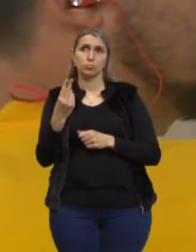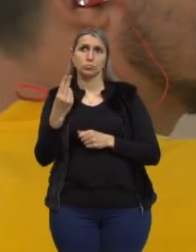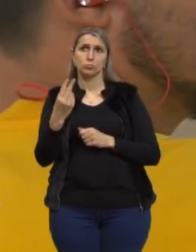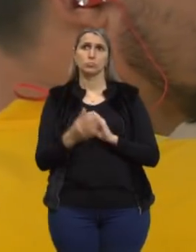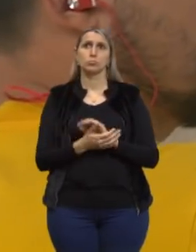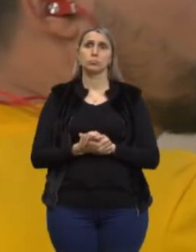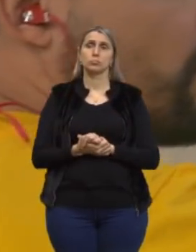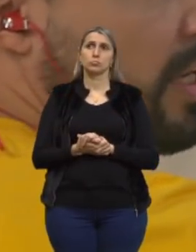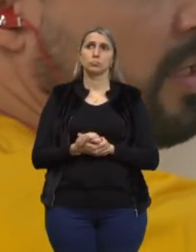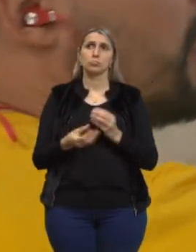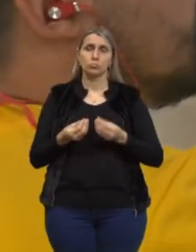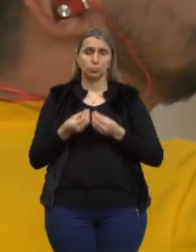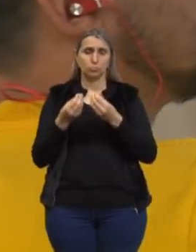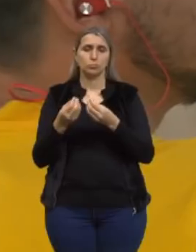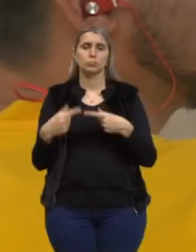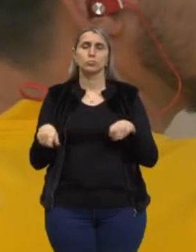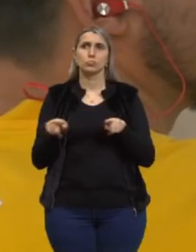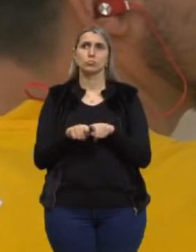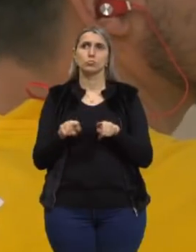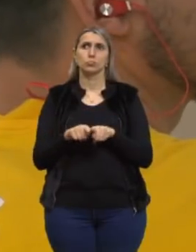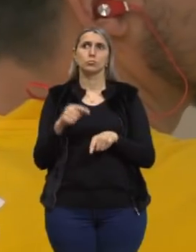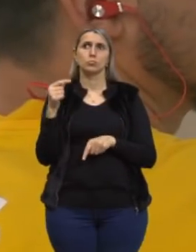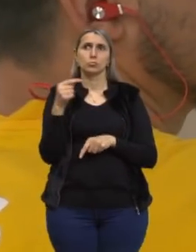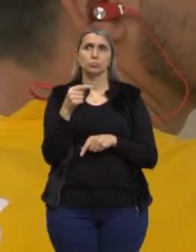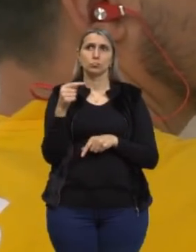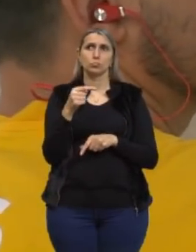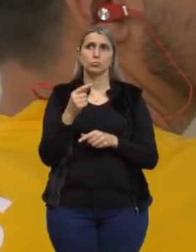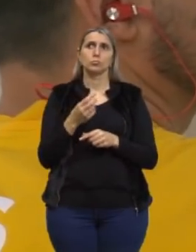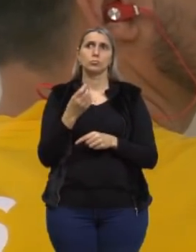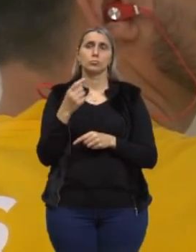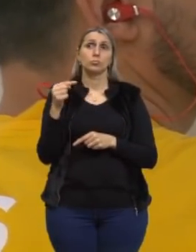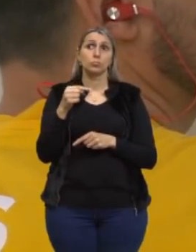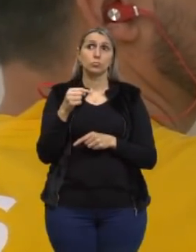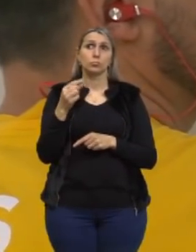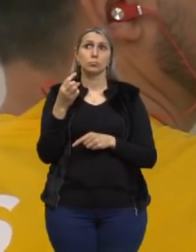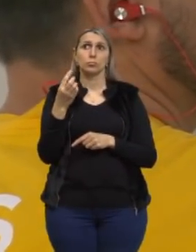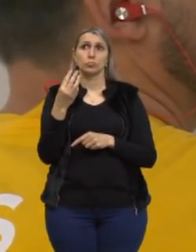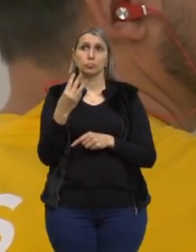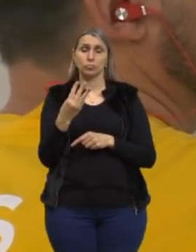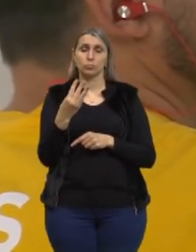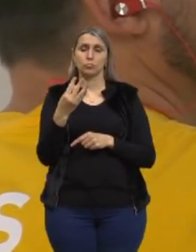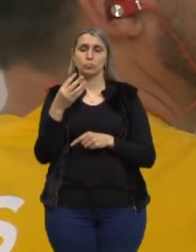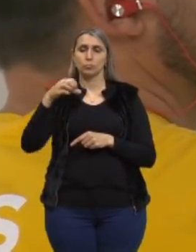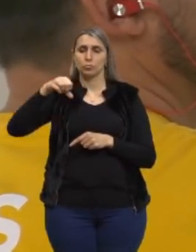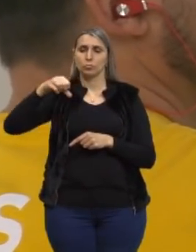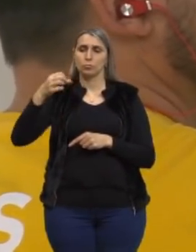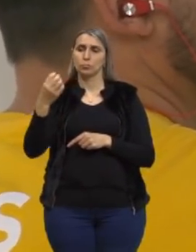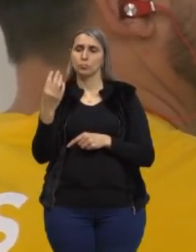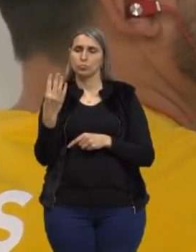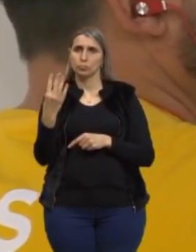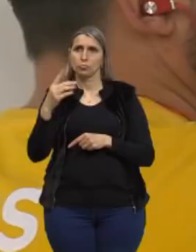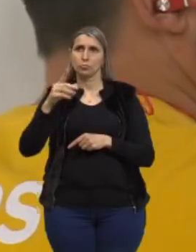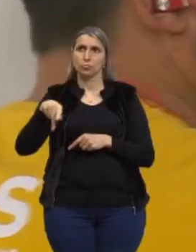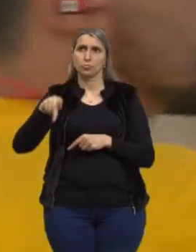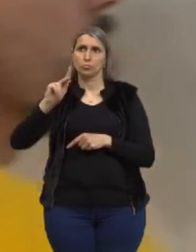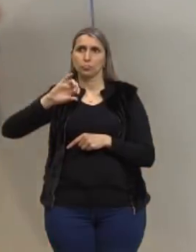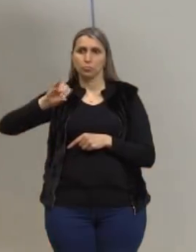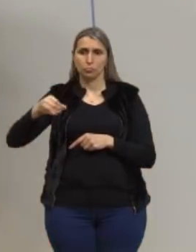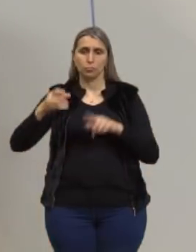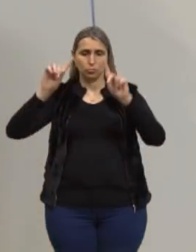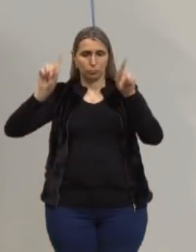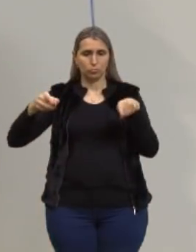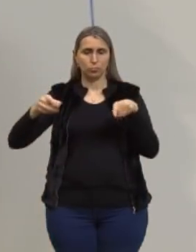de carbono que ele deu também que foi - 394 quilojoule